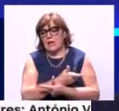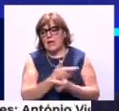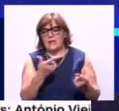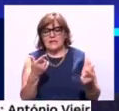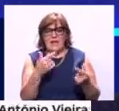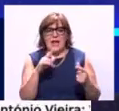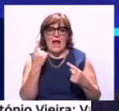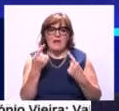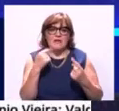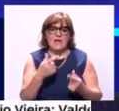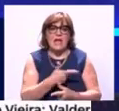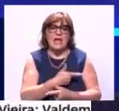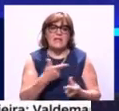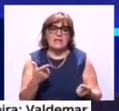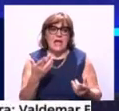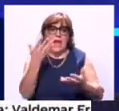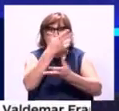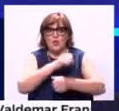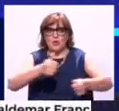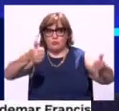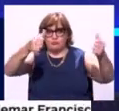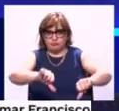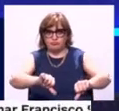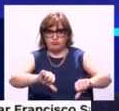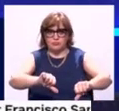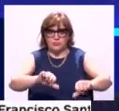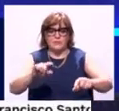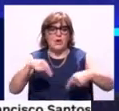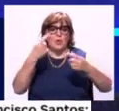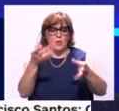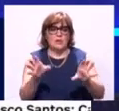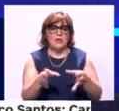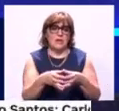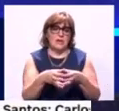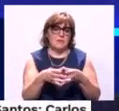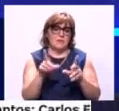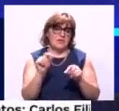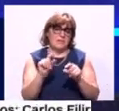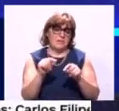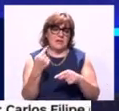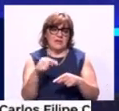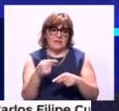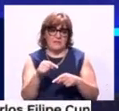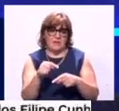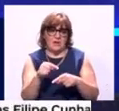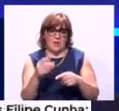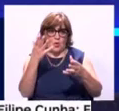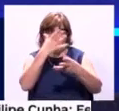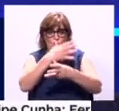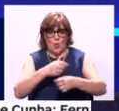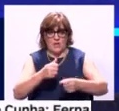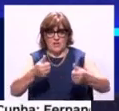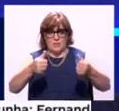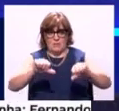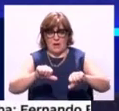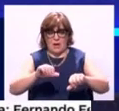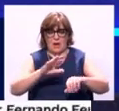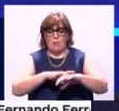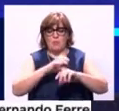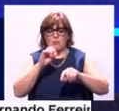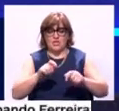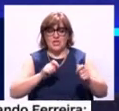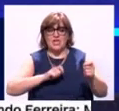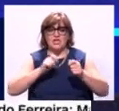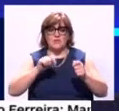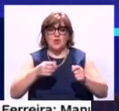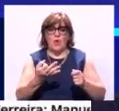há os azares, há uma noite má. Claro. E as outras equipas também tiveram noites más. Por isso, a